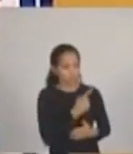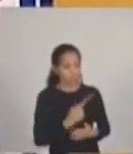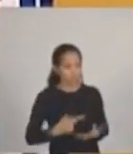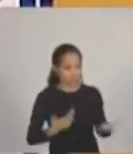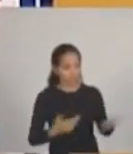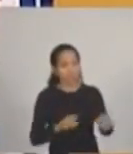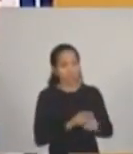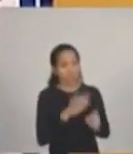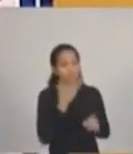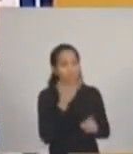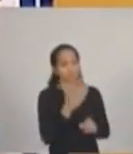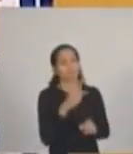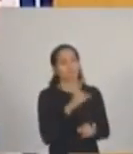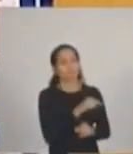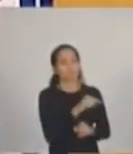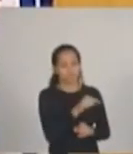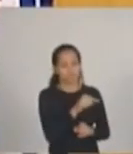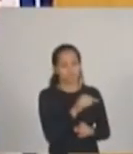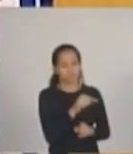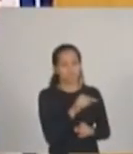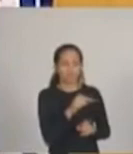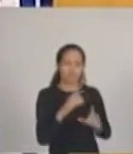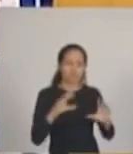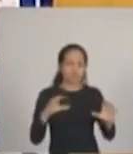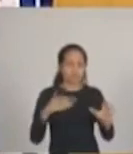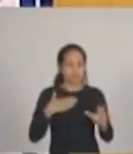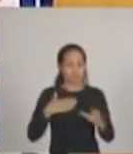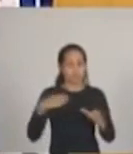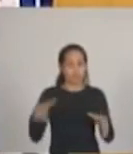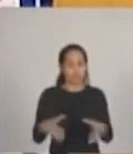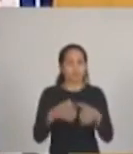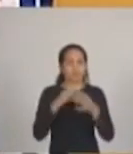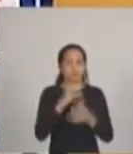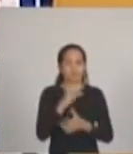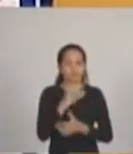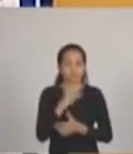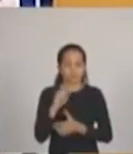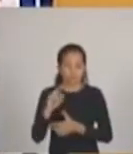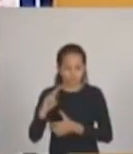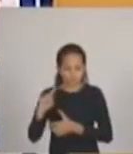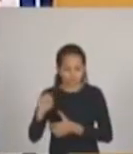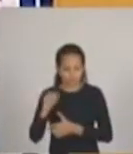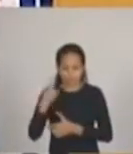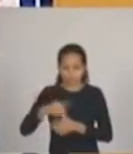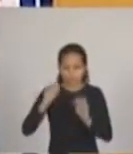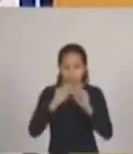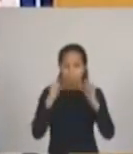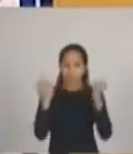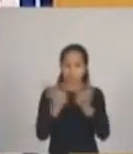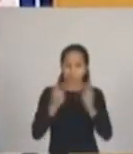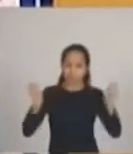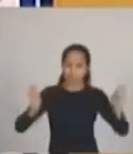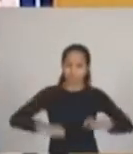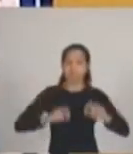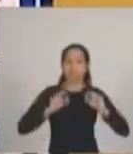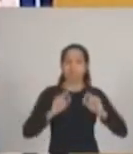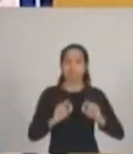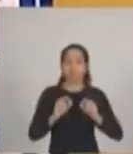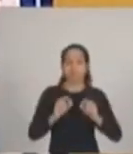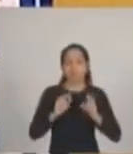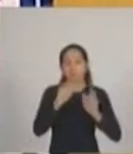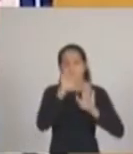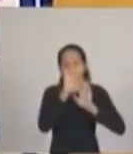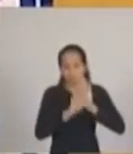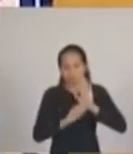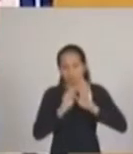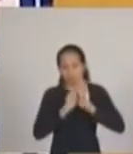oficialmente, como presidente da comissão do cooperativismo, que esta casa pudesse estar encaminhando